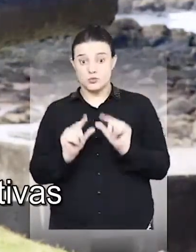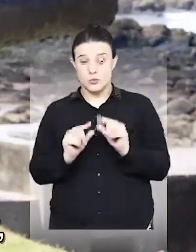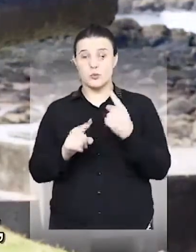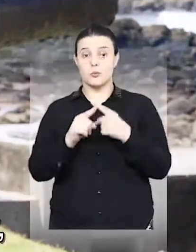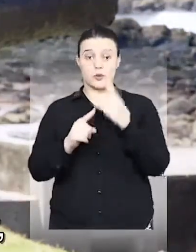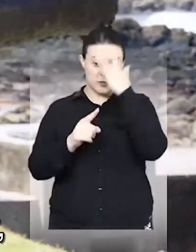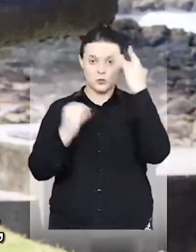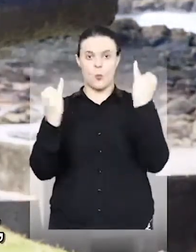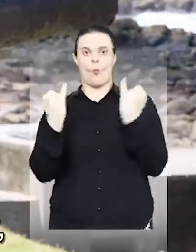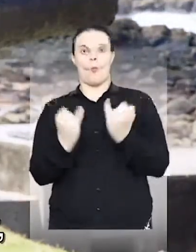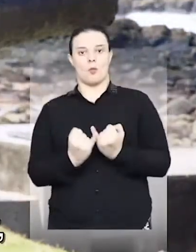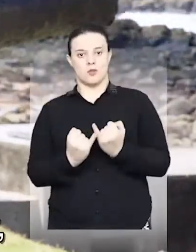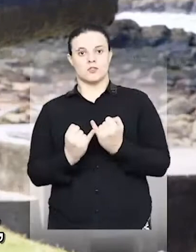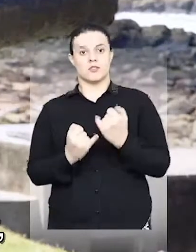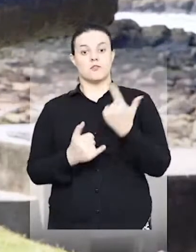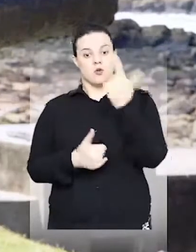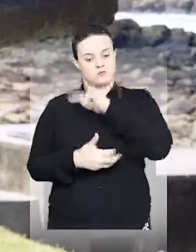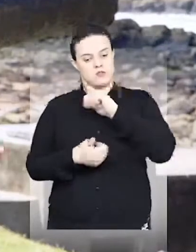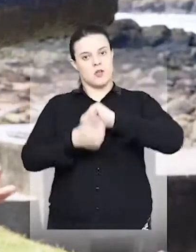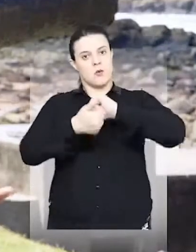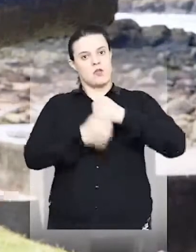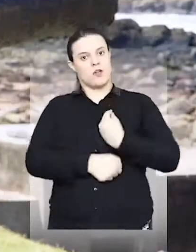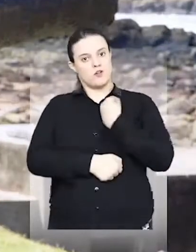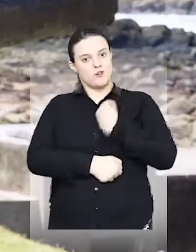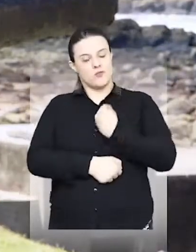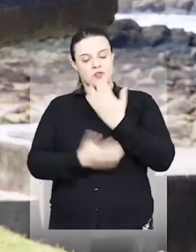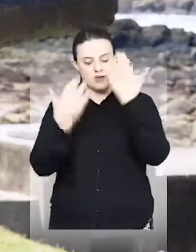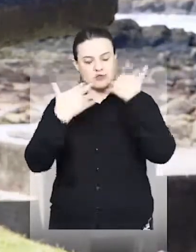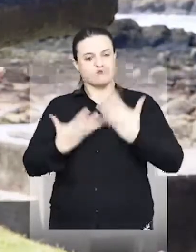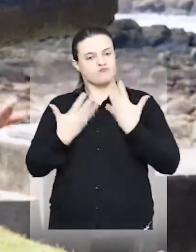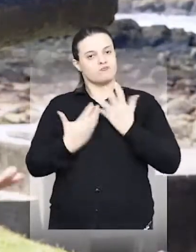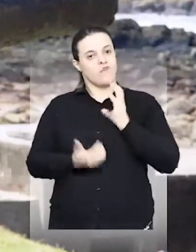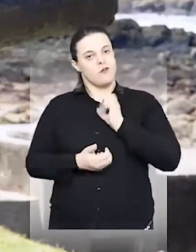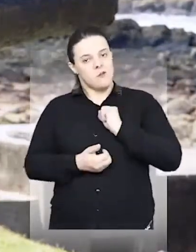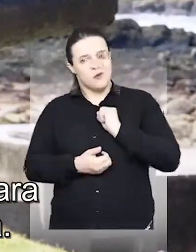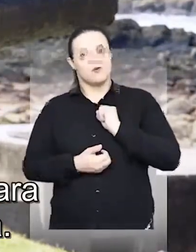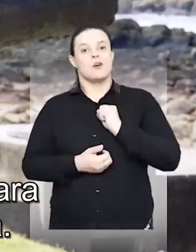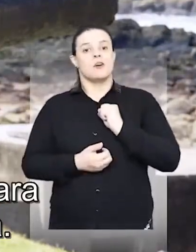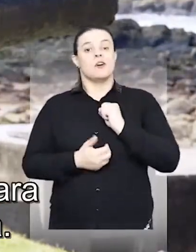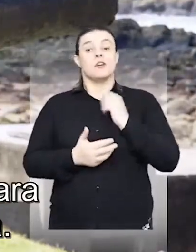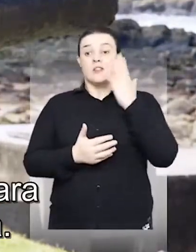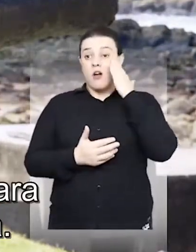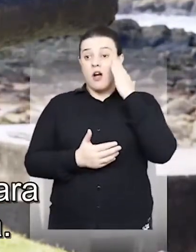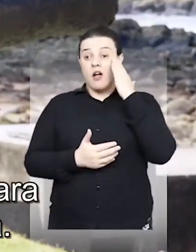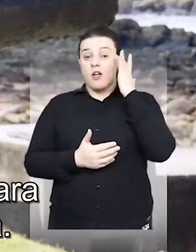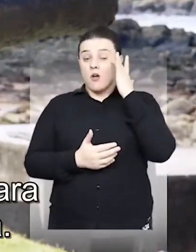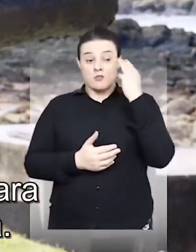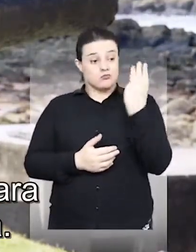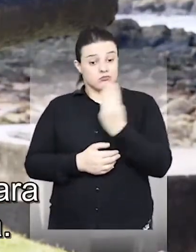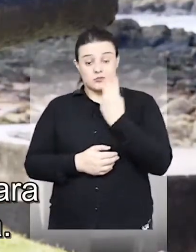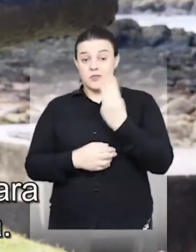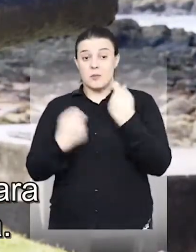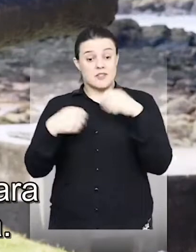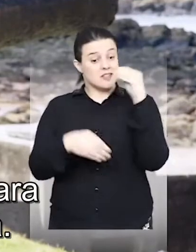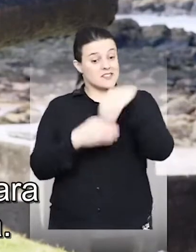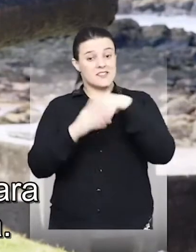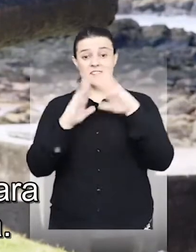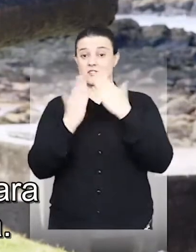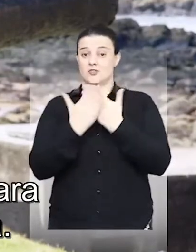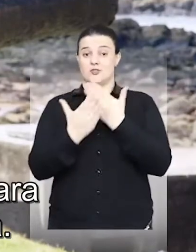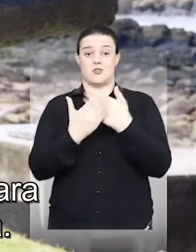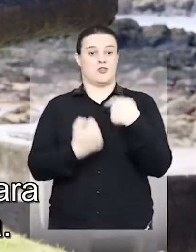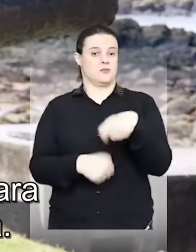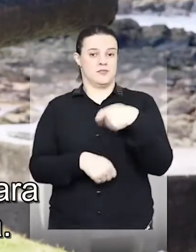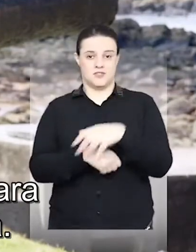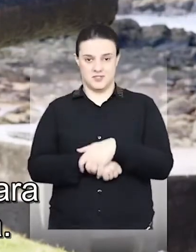drasticamente, porque as pessoas iam emagrecer, iam ter mais qualidade de vida, iam ter mais autoestima. Então, eu acho que o triatlo é uma coisa que era para estar na escola,